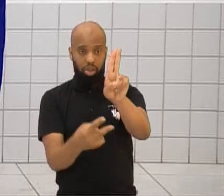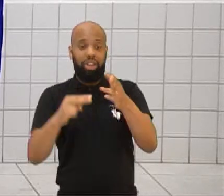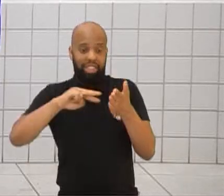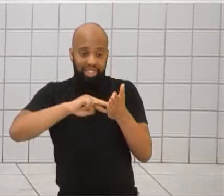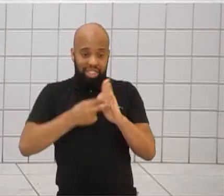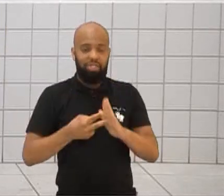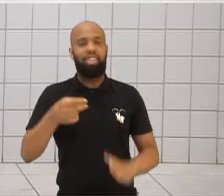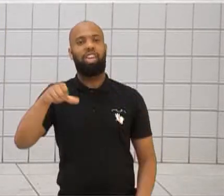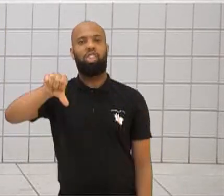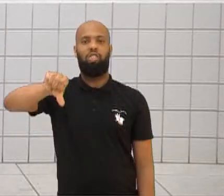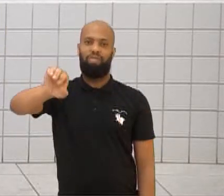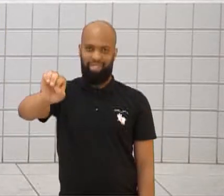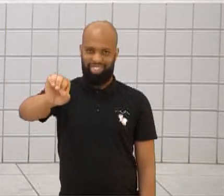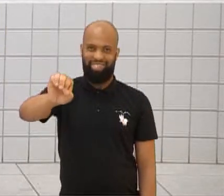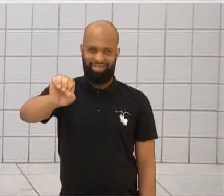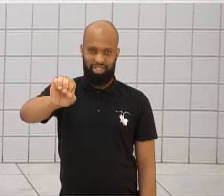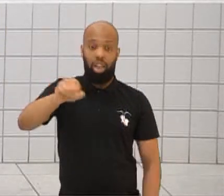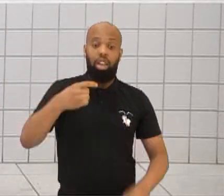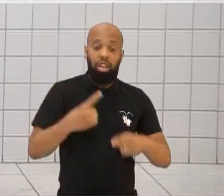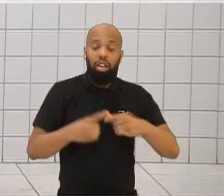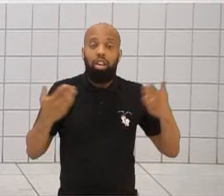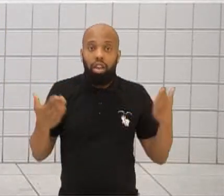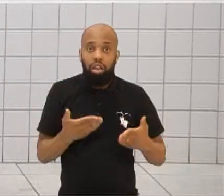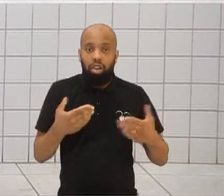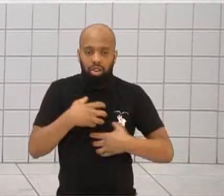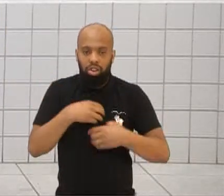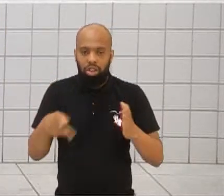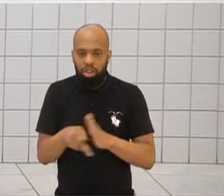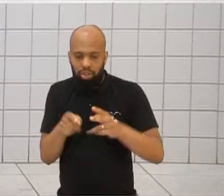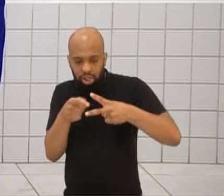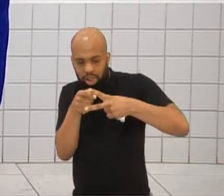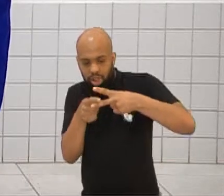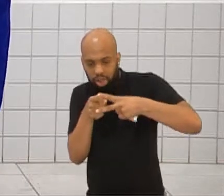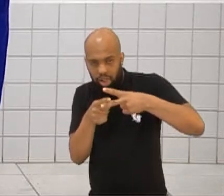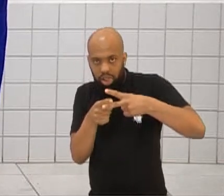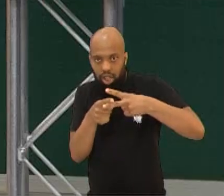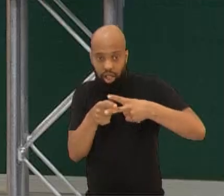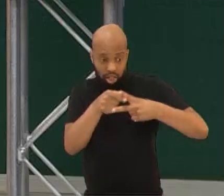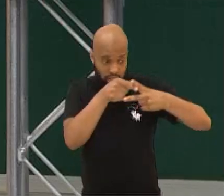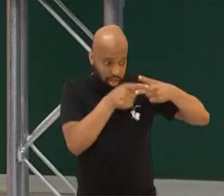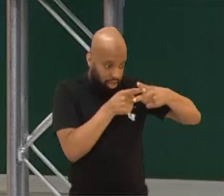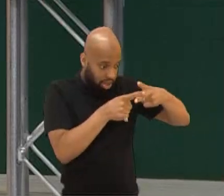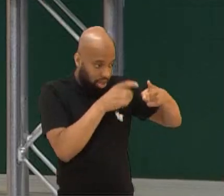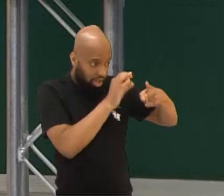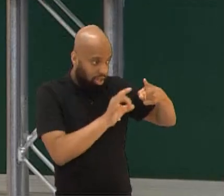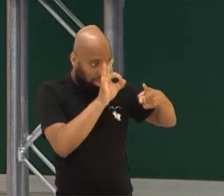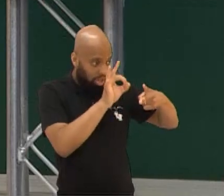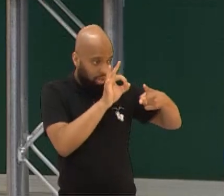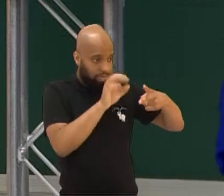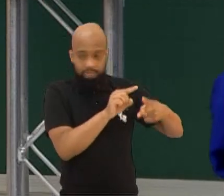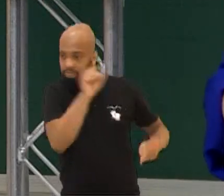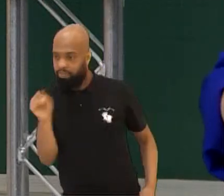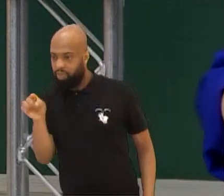a gente está falando de medidas de arcos, e lá naquela transformação de graus para radianos, você tem a relação que os